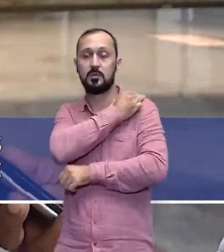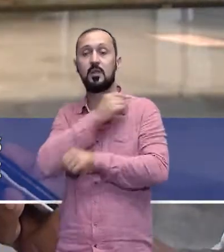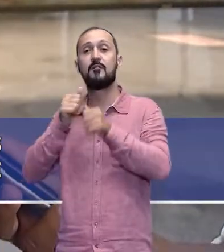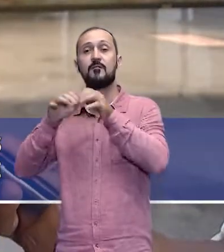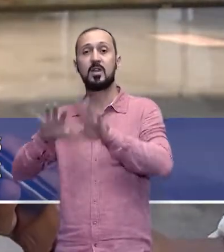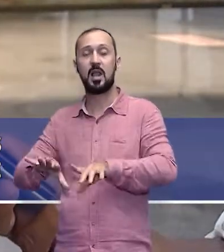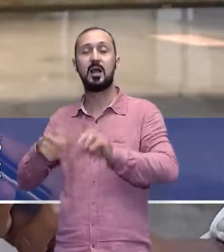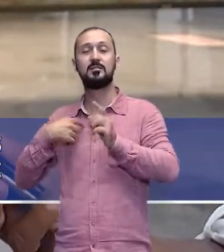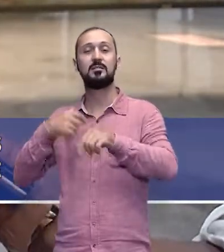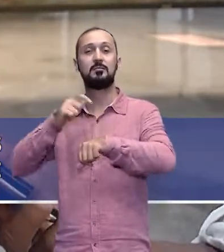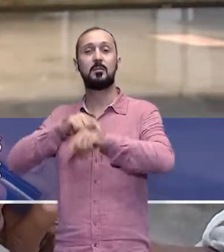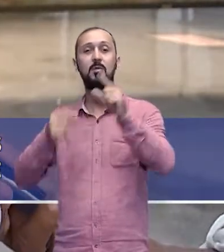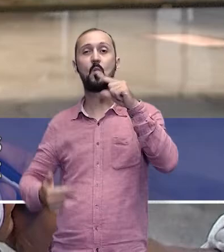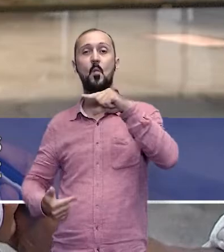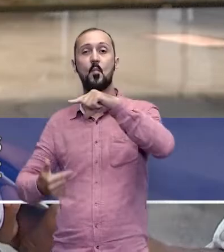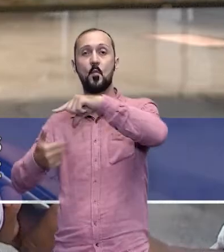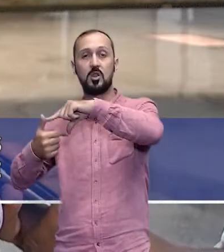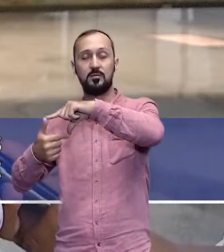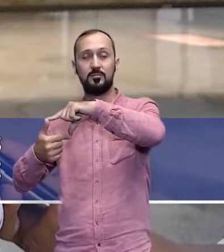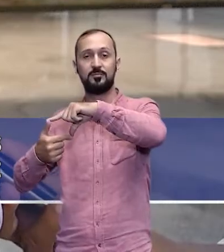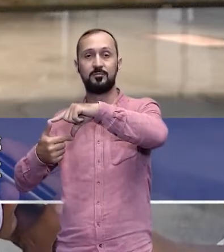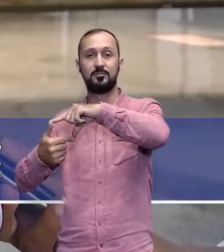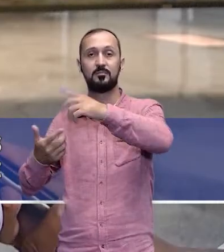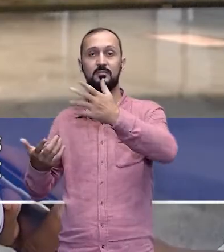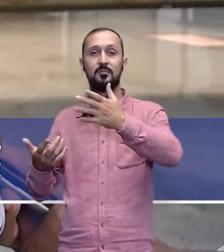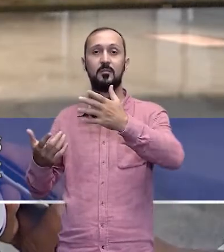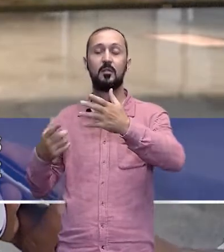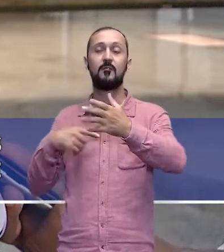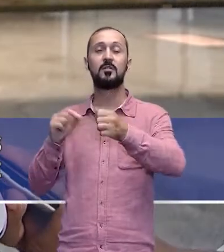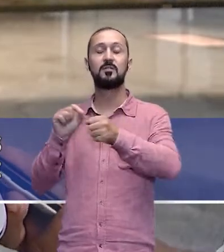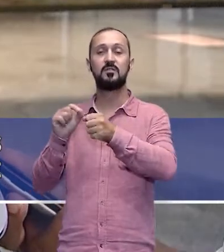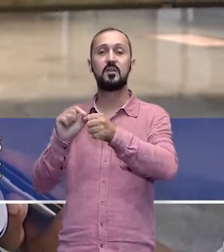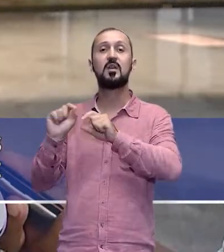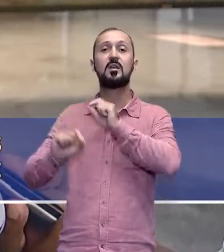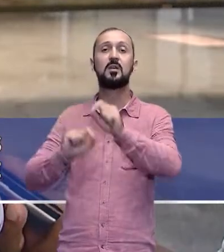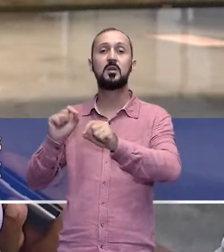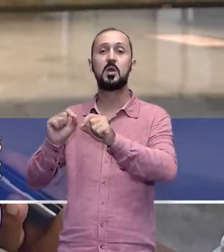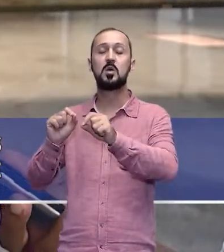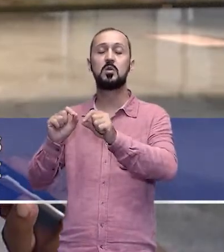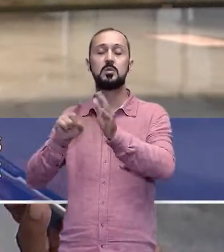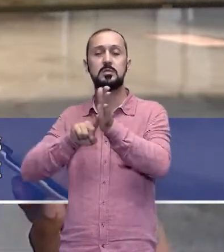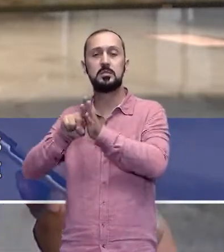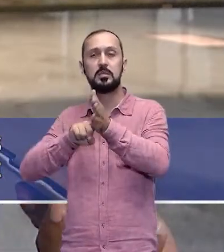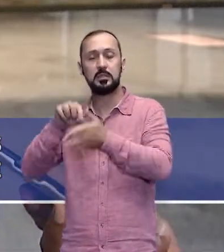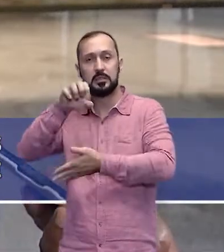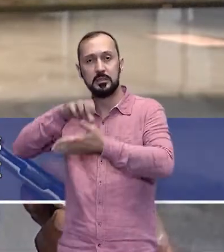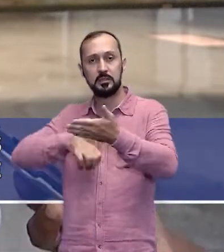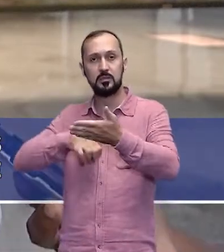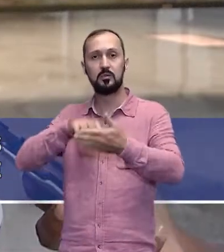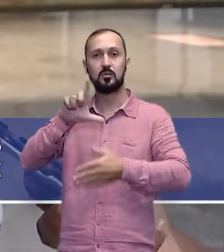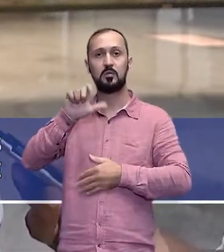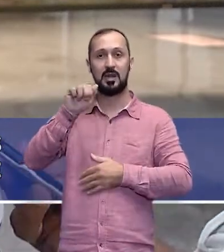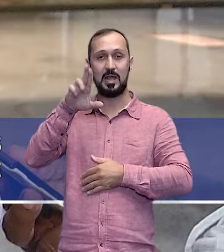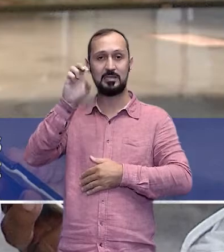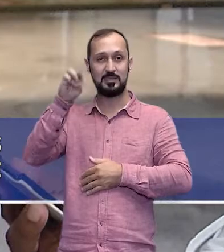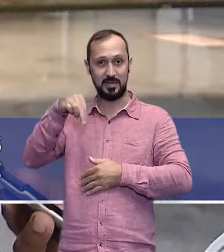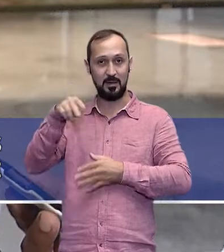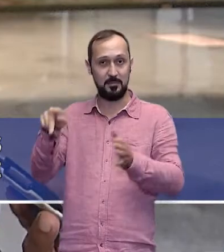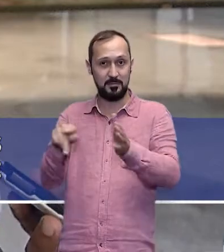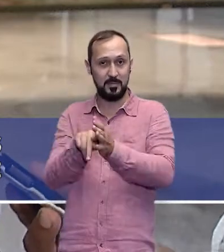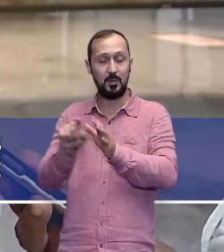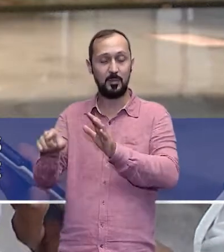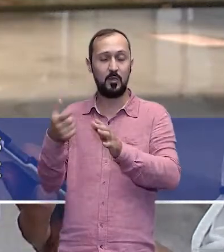que ele ficasse em isolamento e fosse coletado os exames para fazer a triagem aqui no LACEN